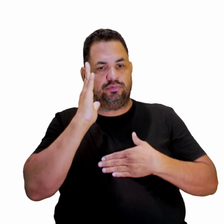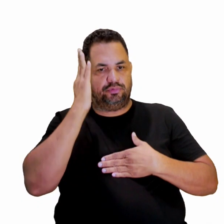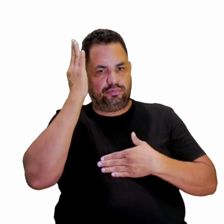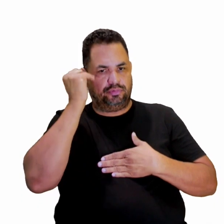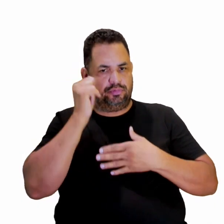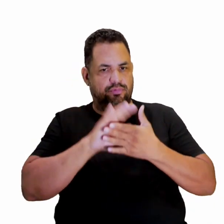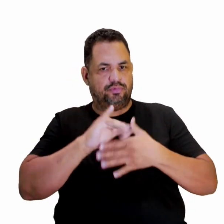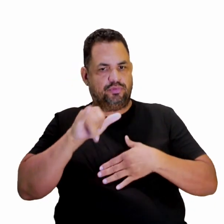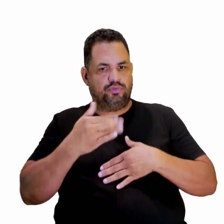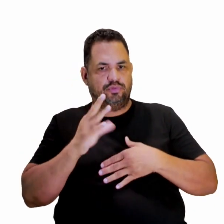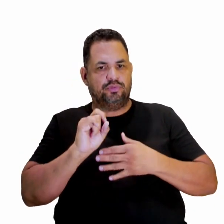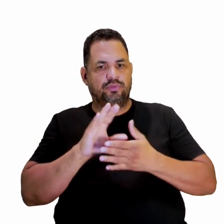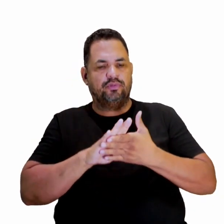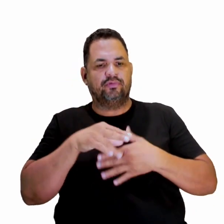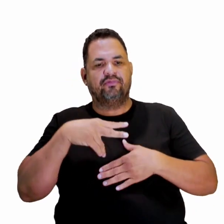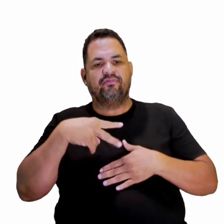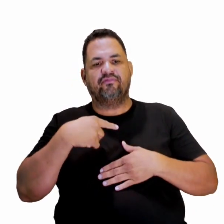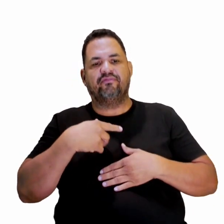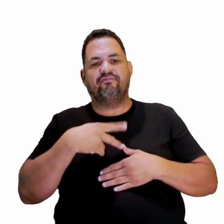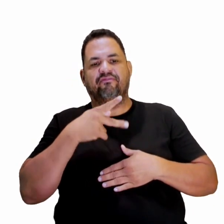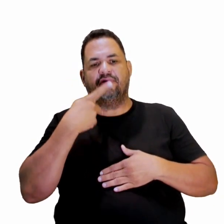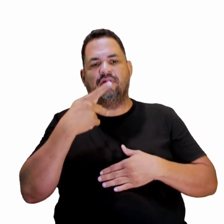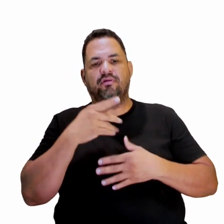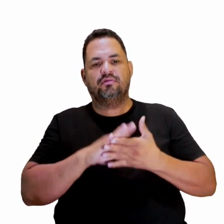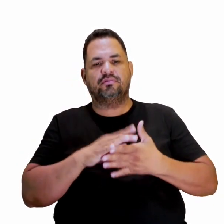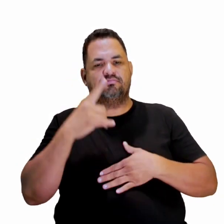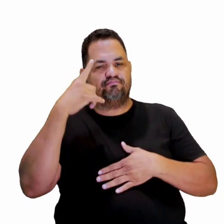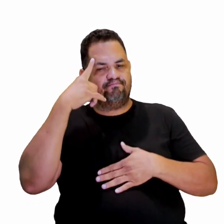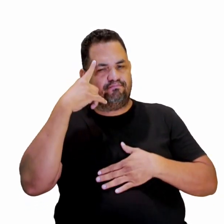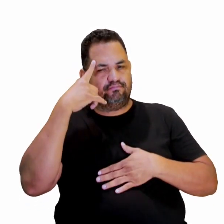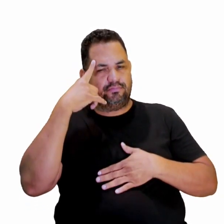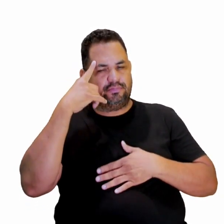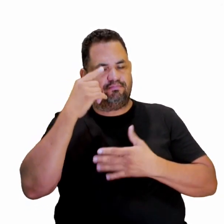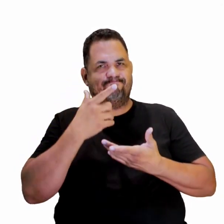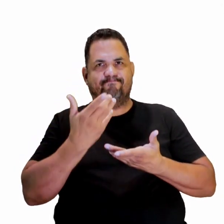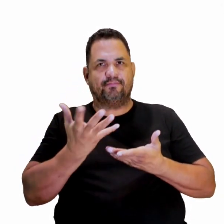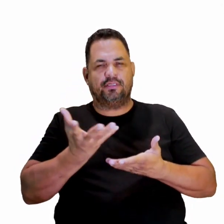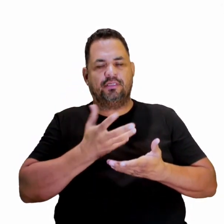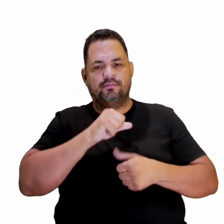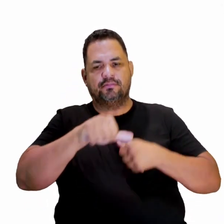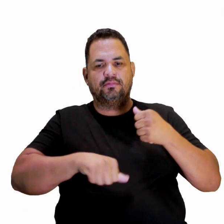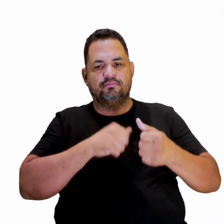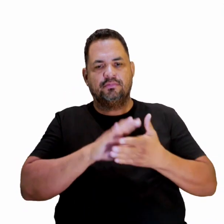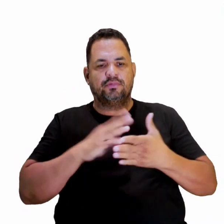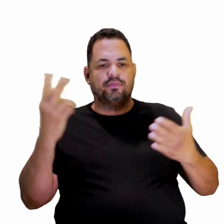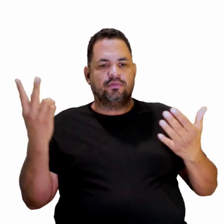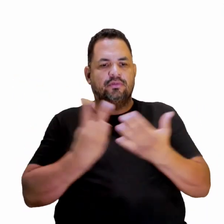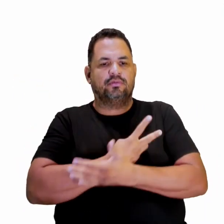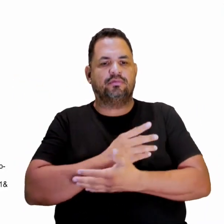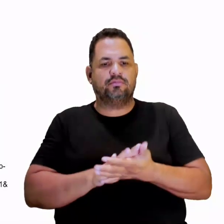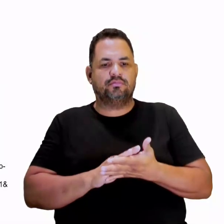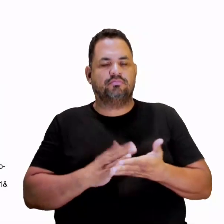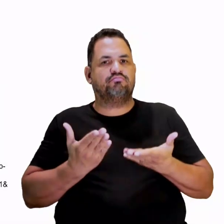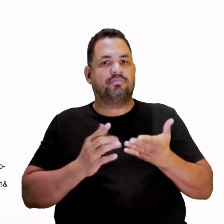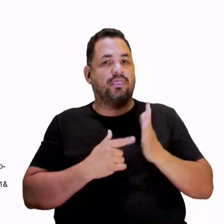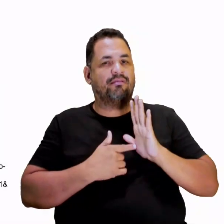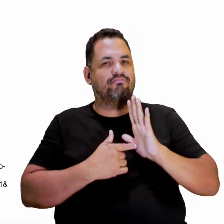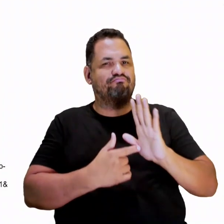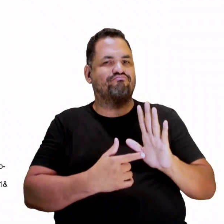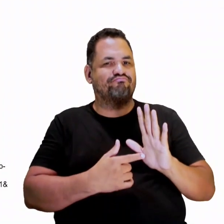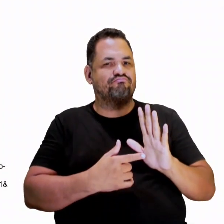tentar mudar a situação. Está bem nítido o que ele quer. E aí?